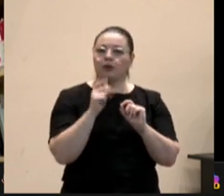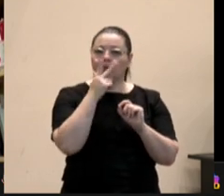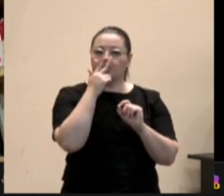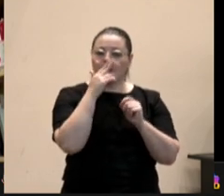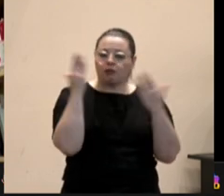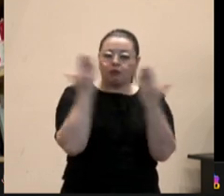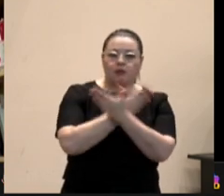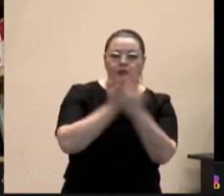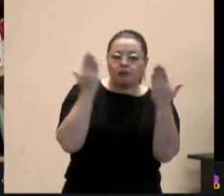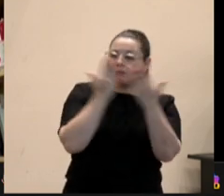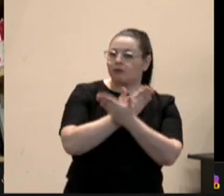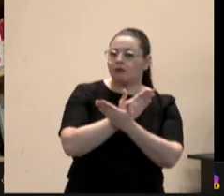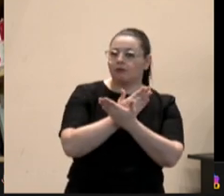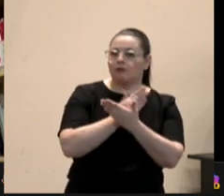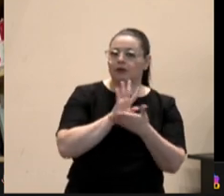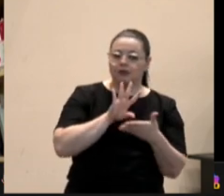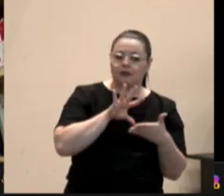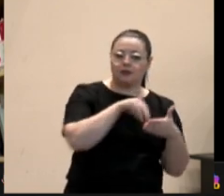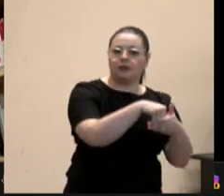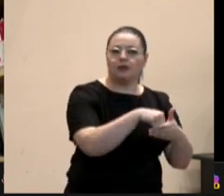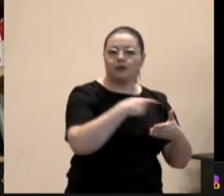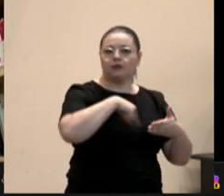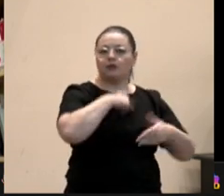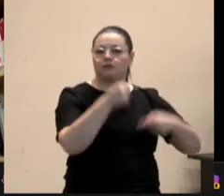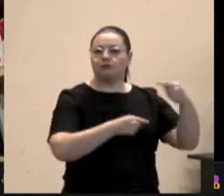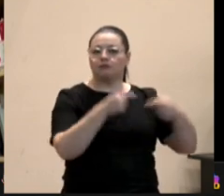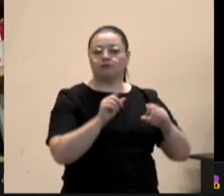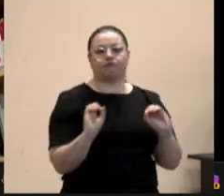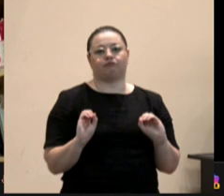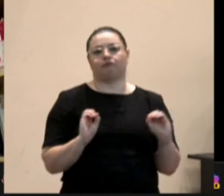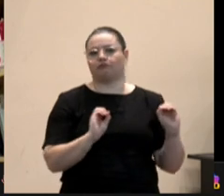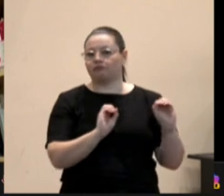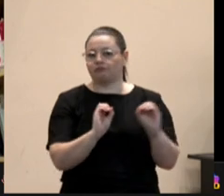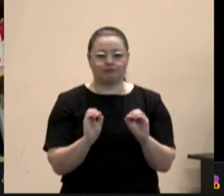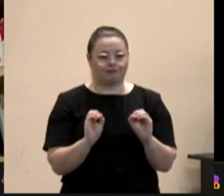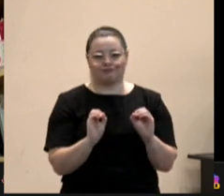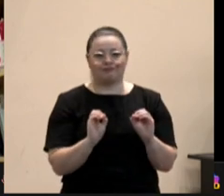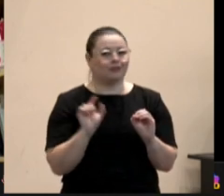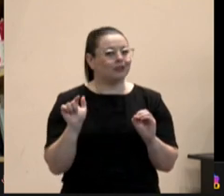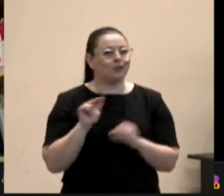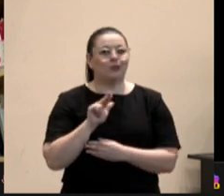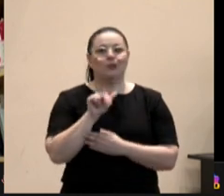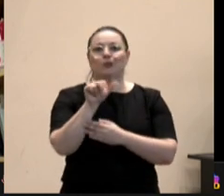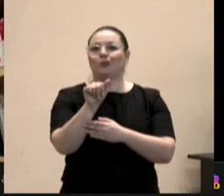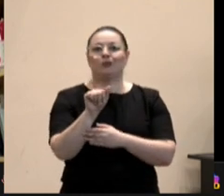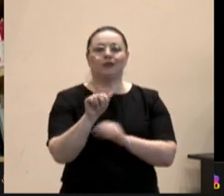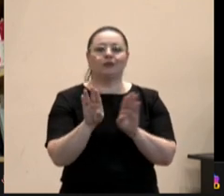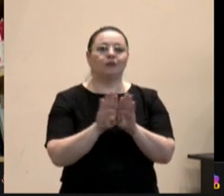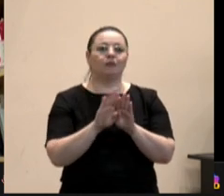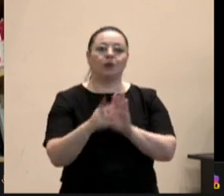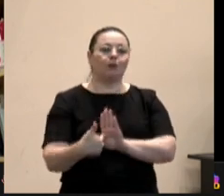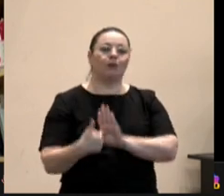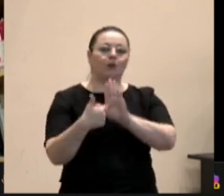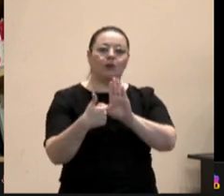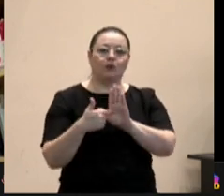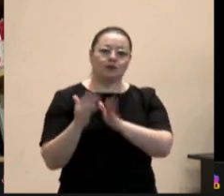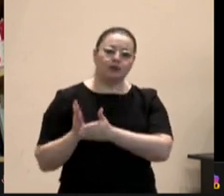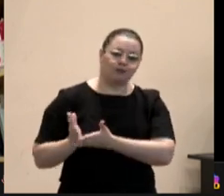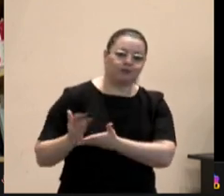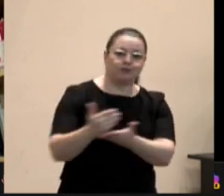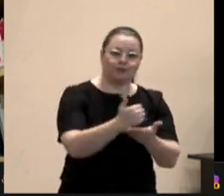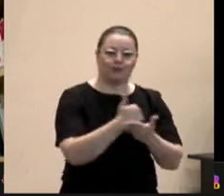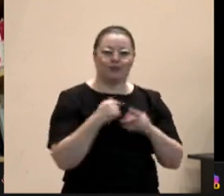invisibilizados nas nossas políticas, né? Como coloquei, eles nem aparecem no censo escolar, no caso dos